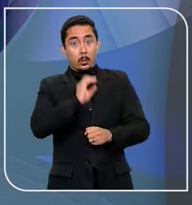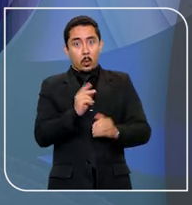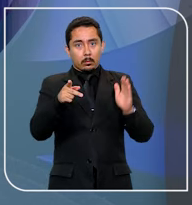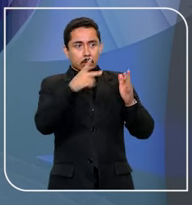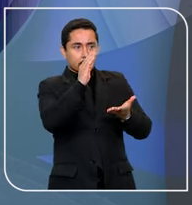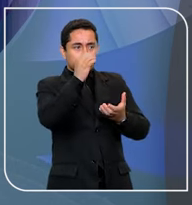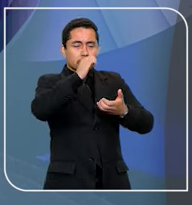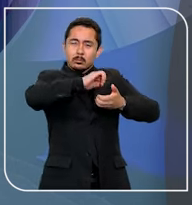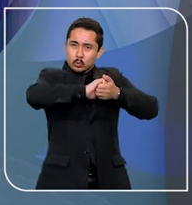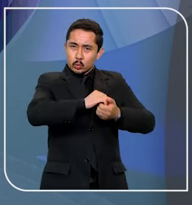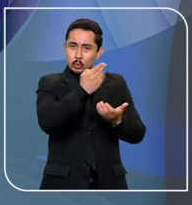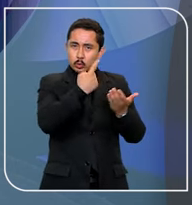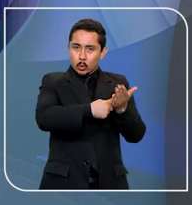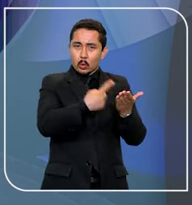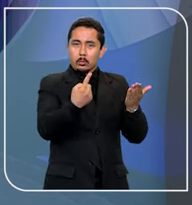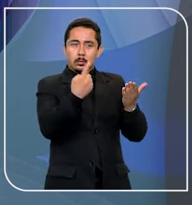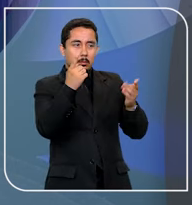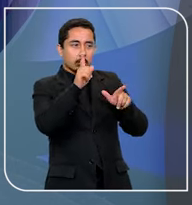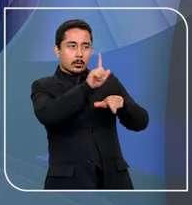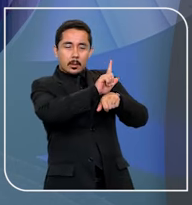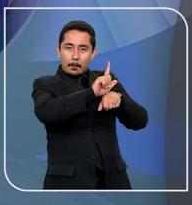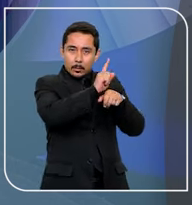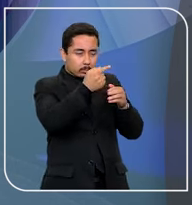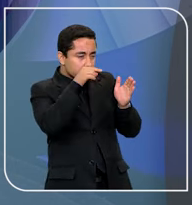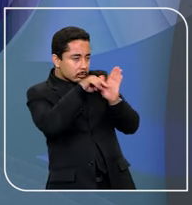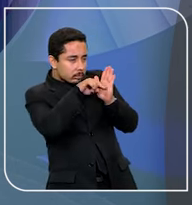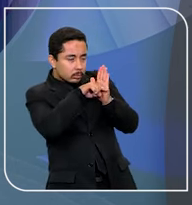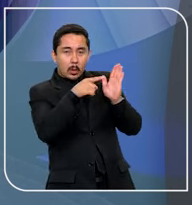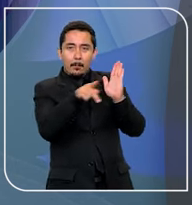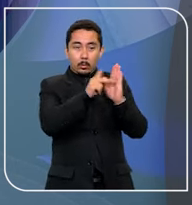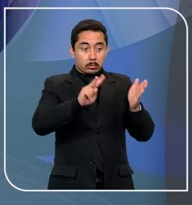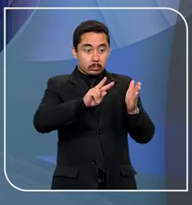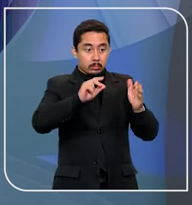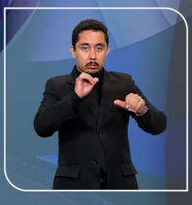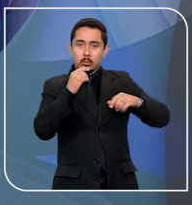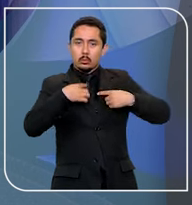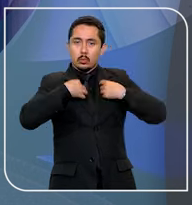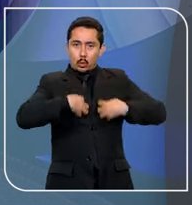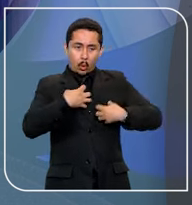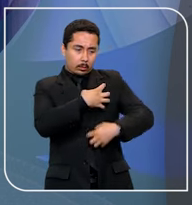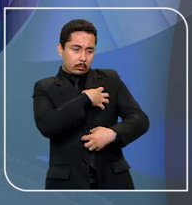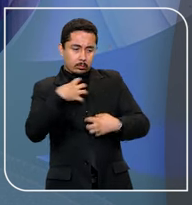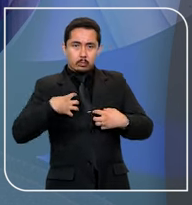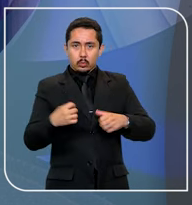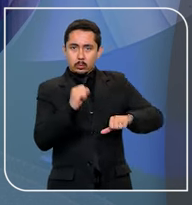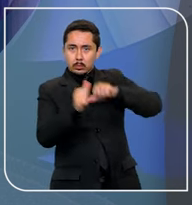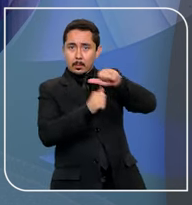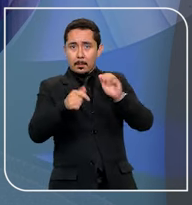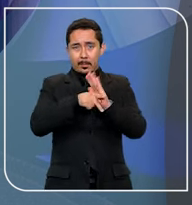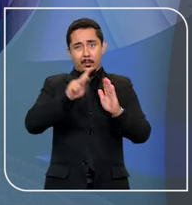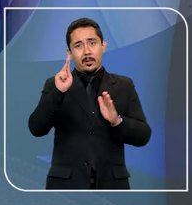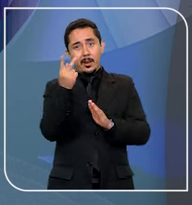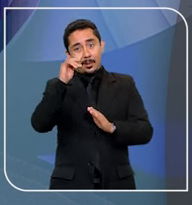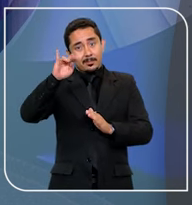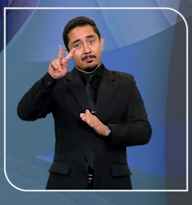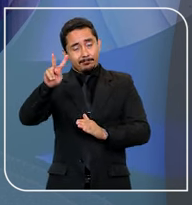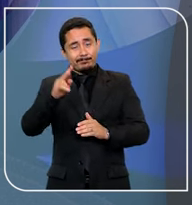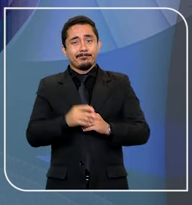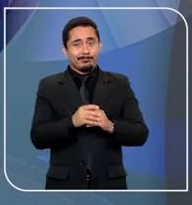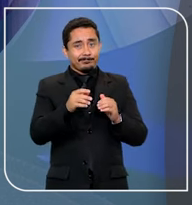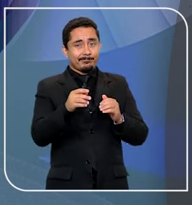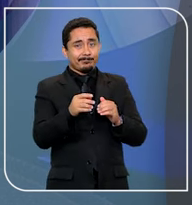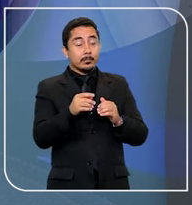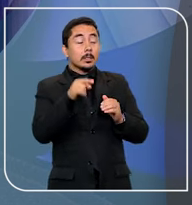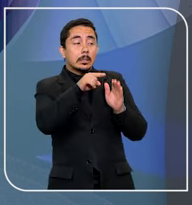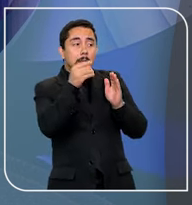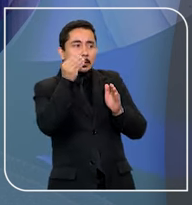sócios do laboratório investigado por realizar transplantes de órgãos de pessoas com HIV devido a erros em testes laboratoriais para